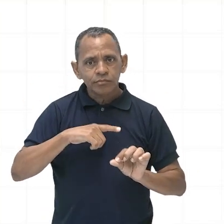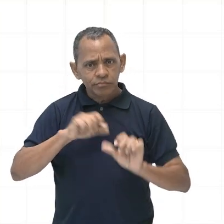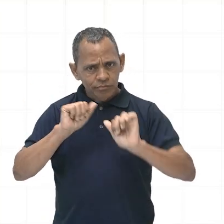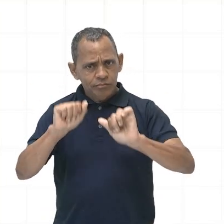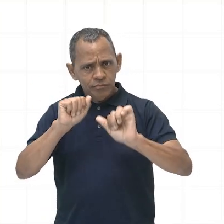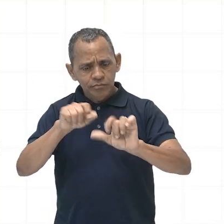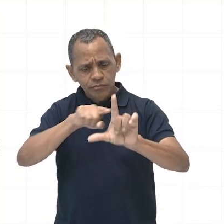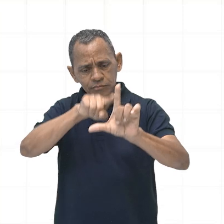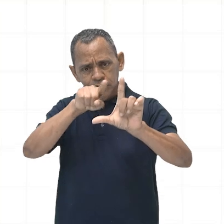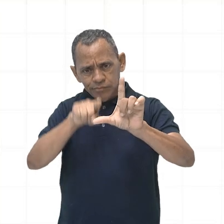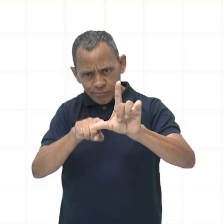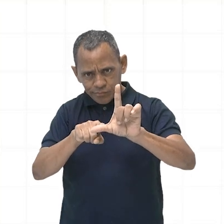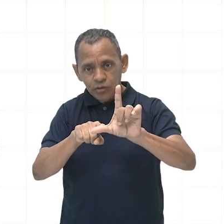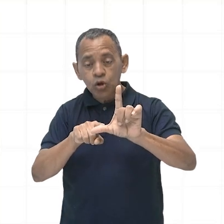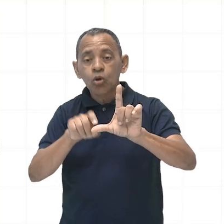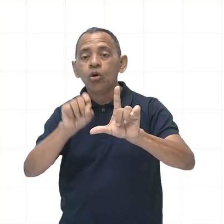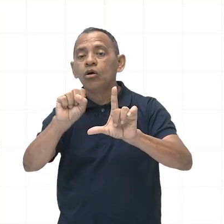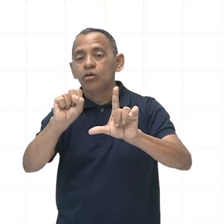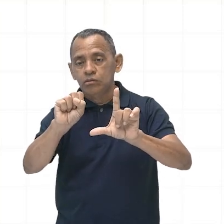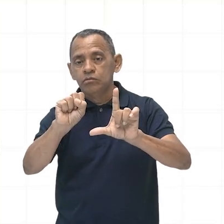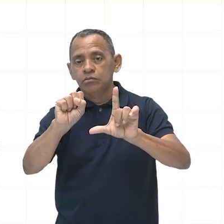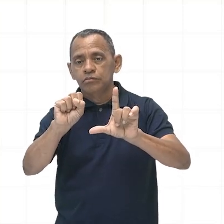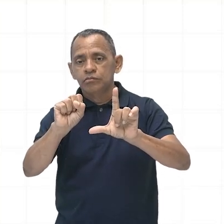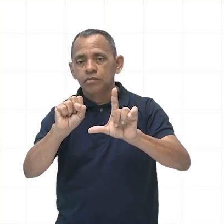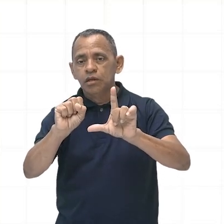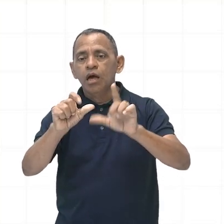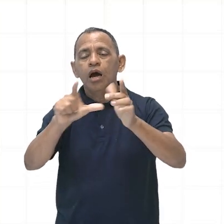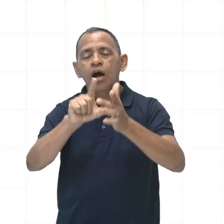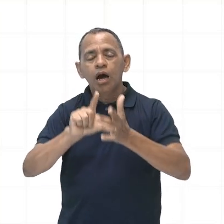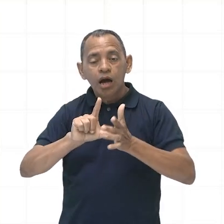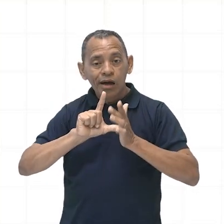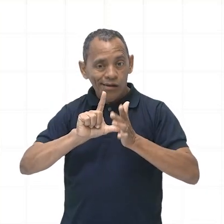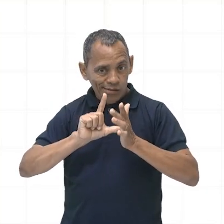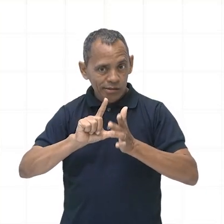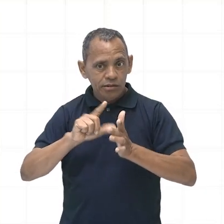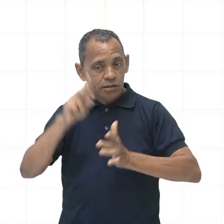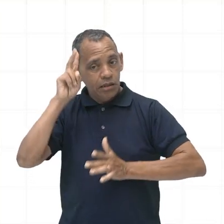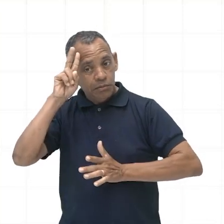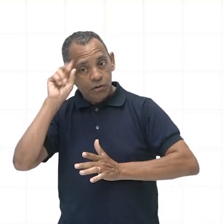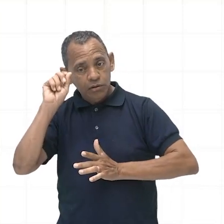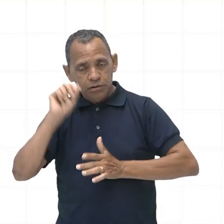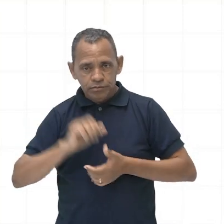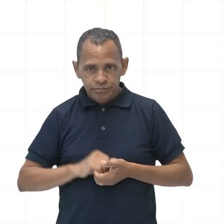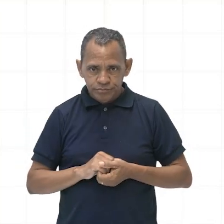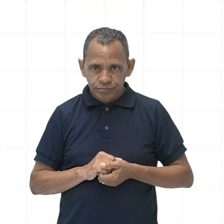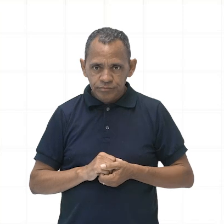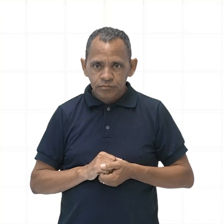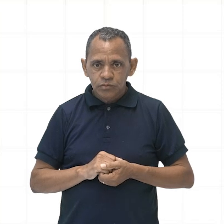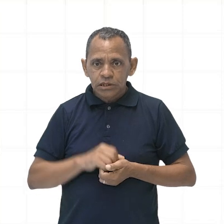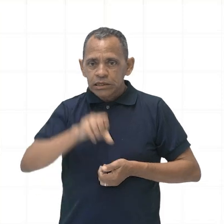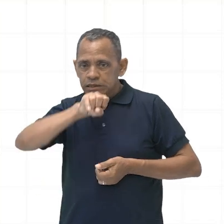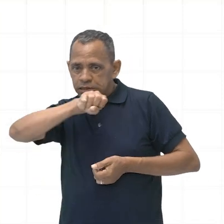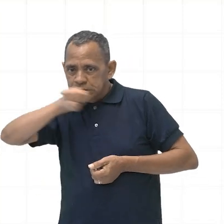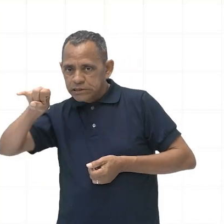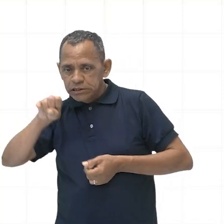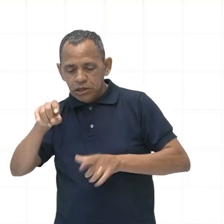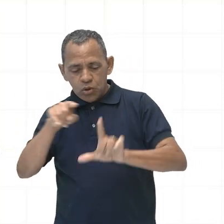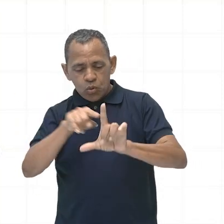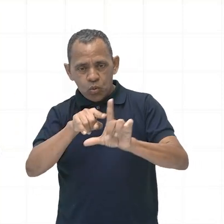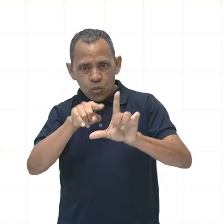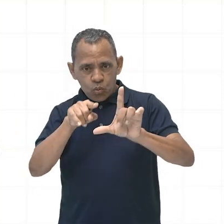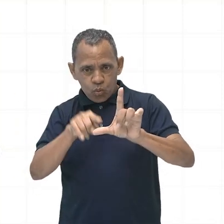correto? Só que antes de falar desses ângulos, vamos recordar que o seguinte: quando o ângulo dá